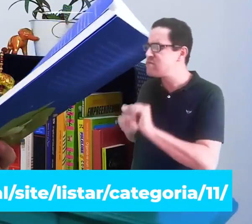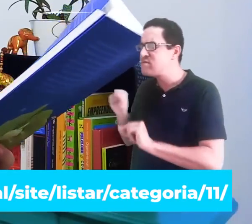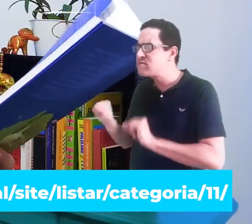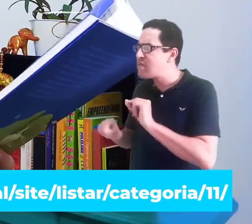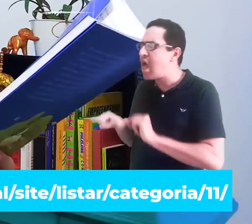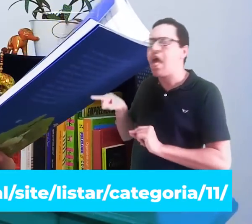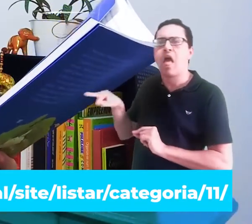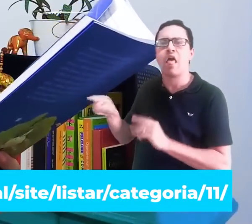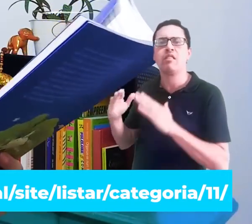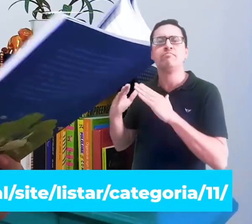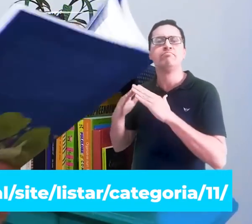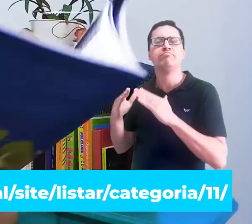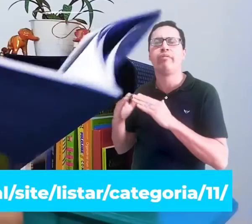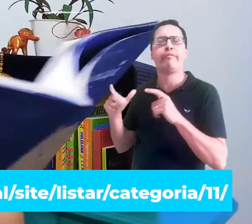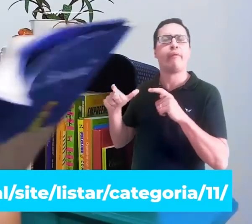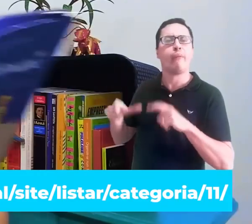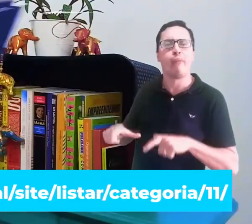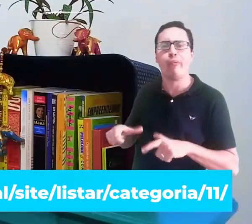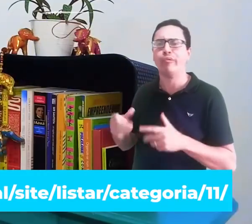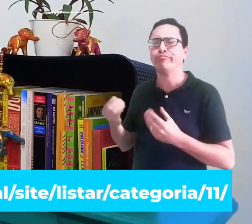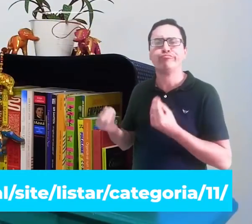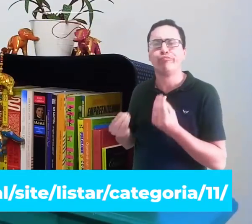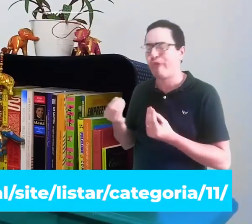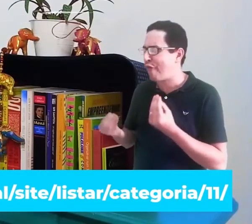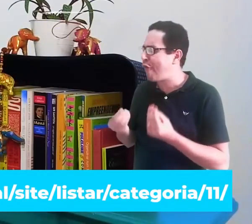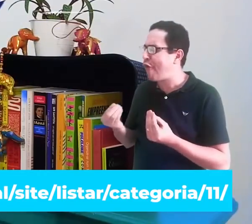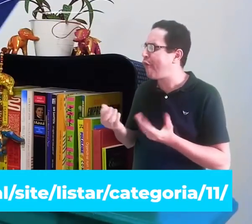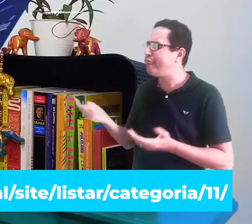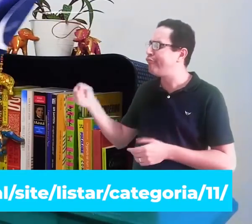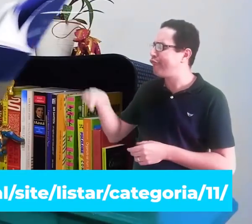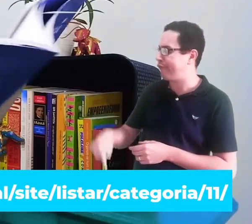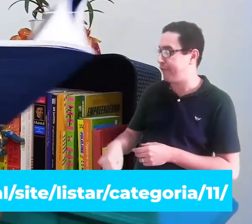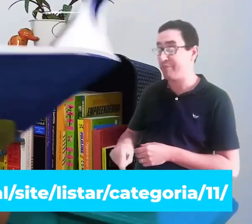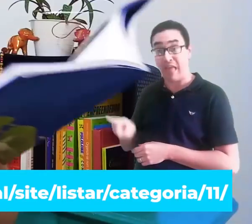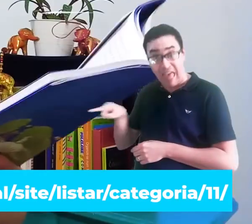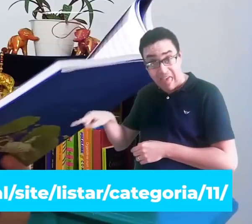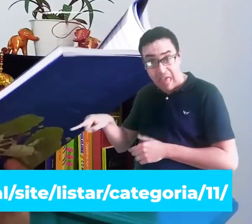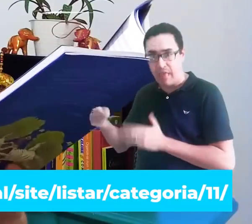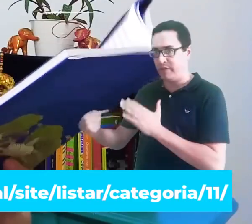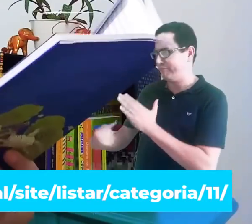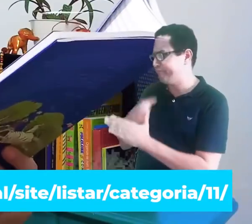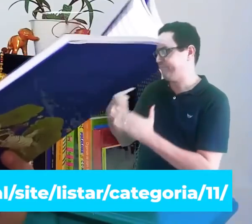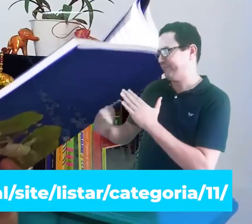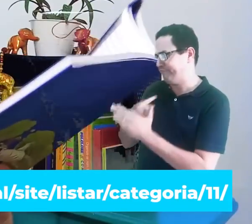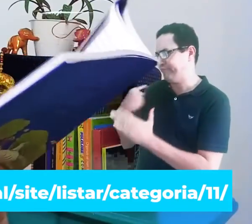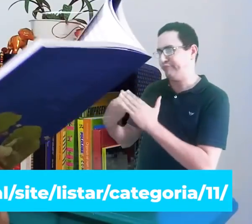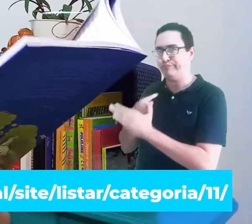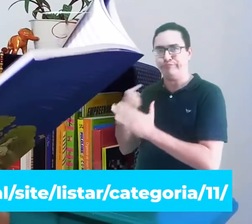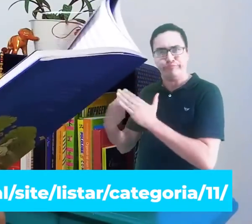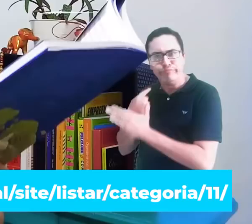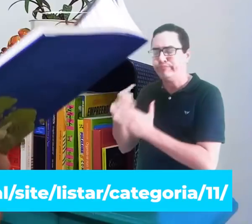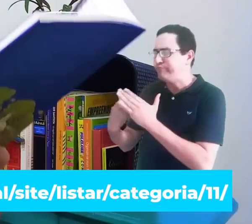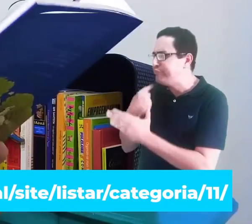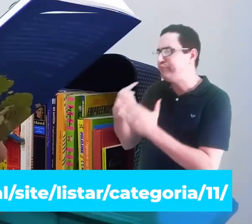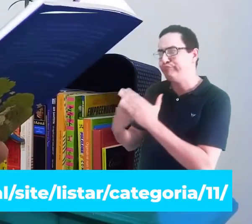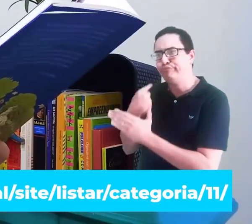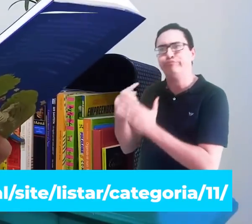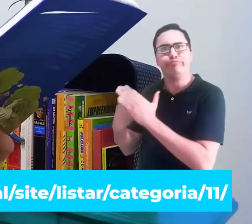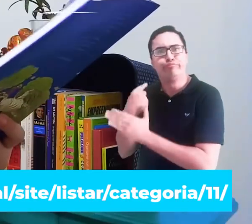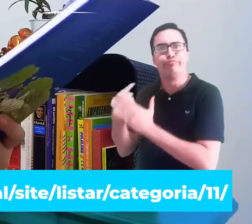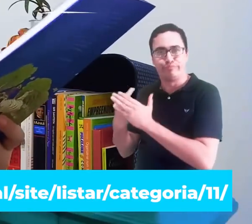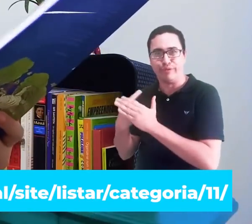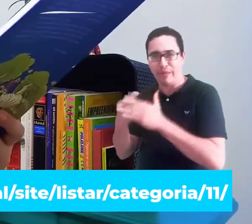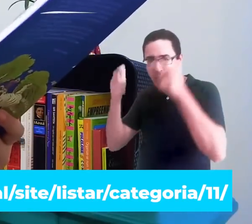de onde ele tinha vindo. O Pequeno Príncipe, que me fazia inúmeras